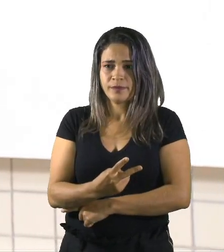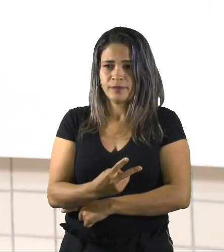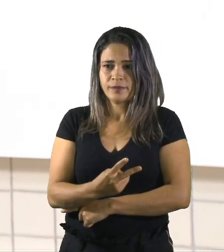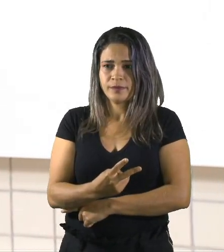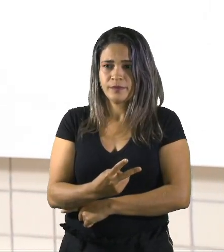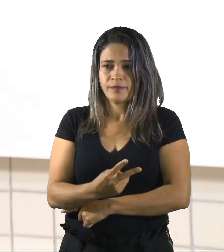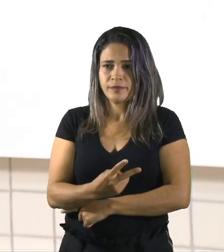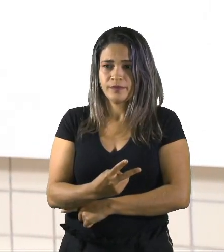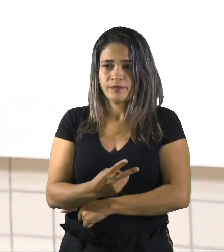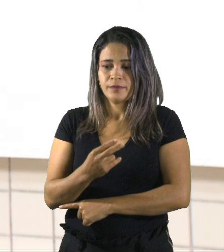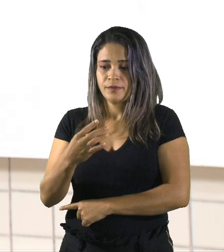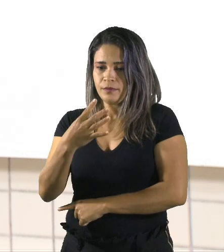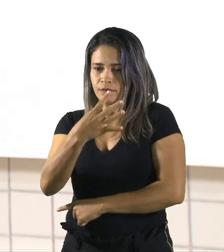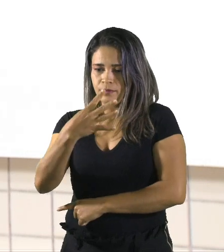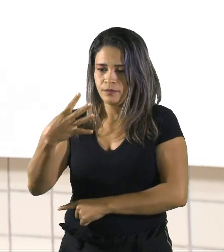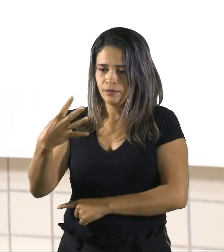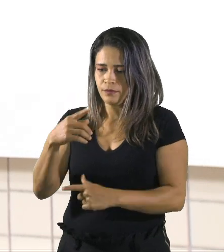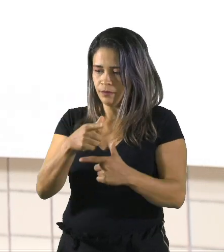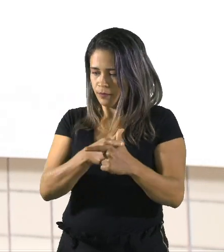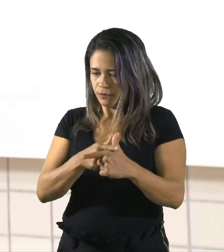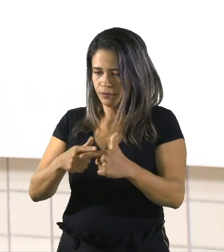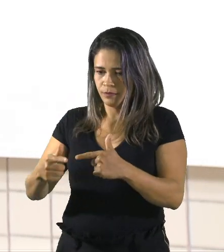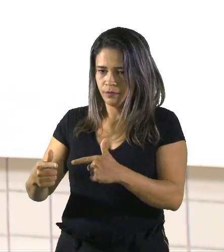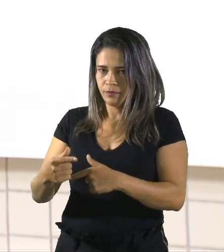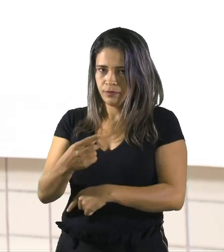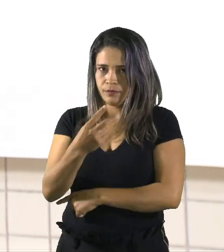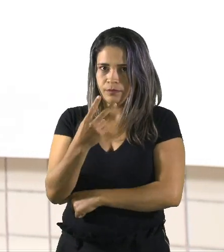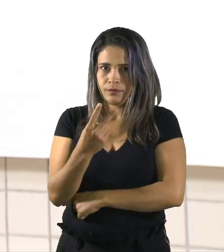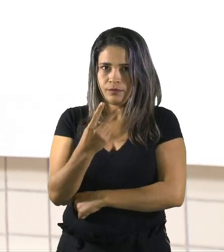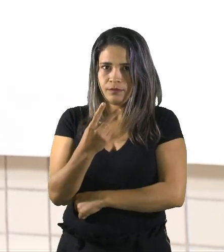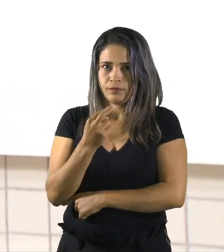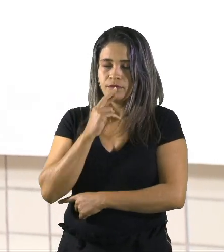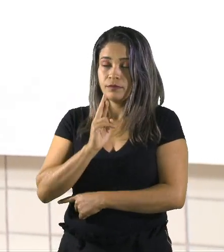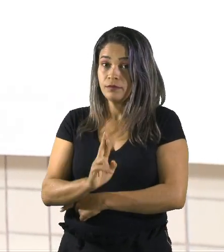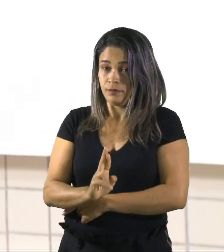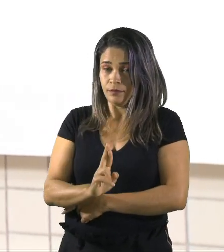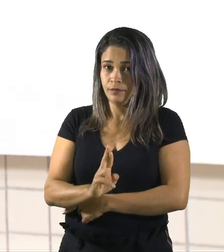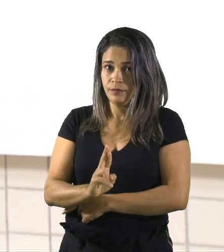Então, 44 dividido por 2 são